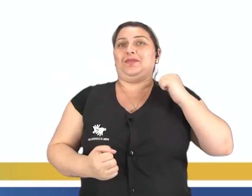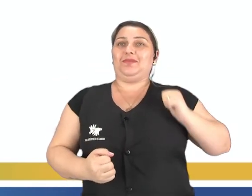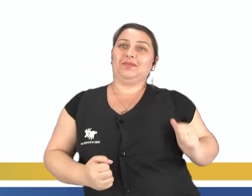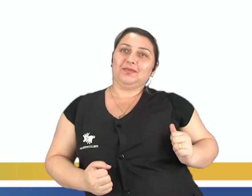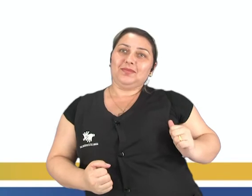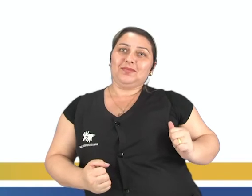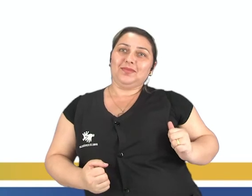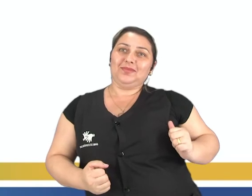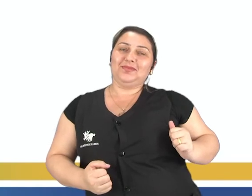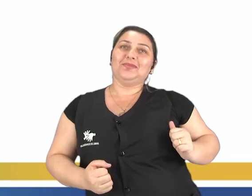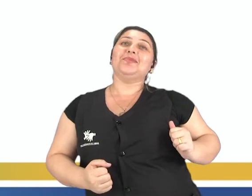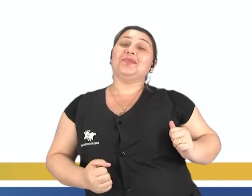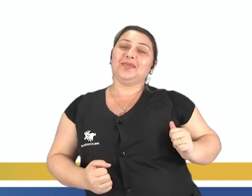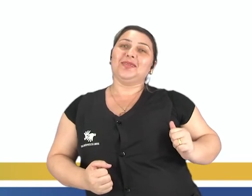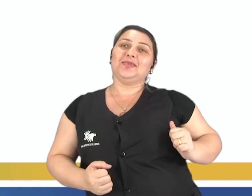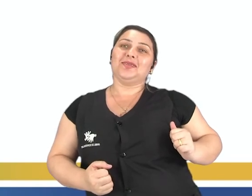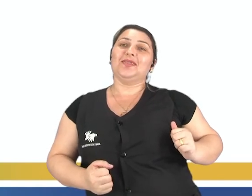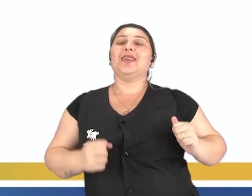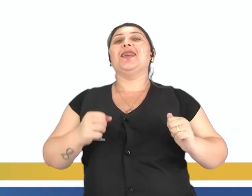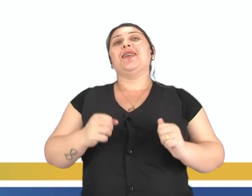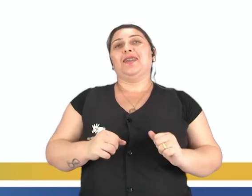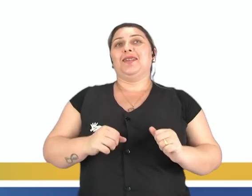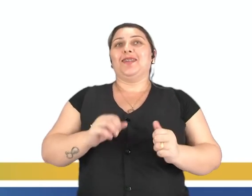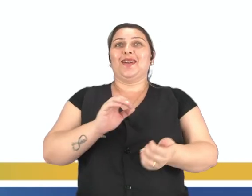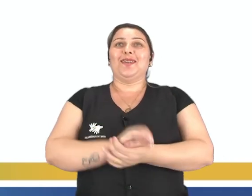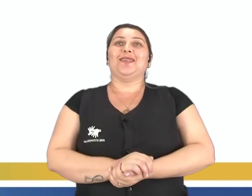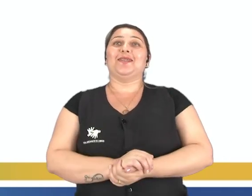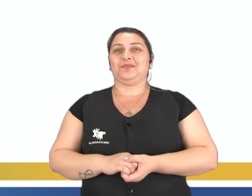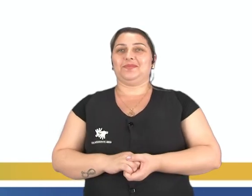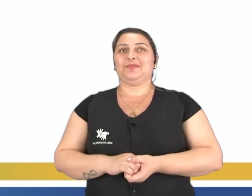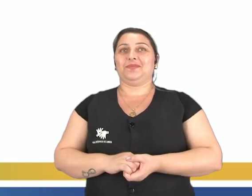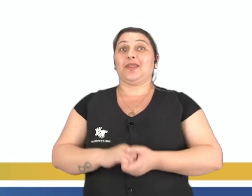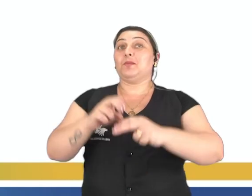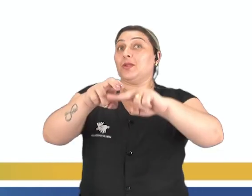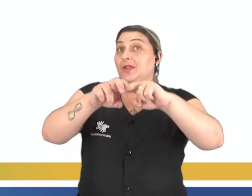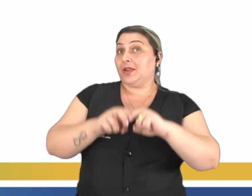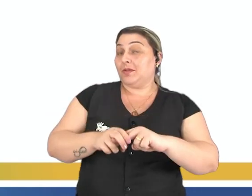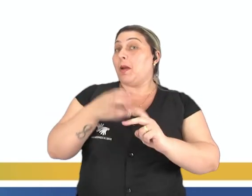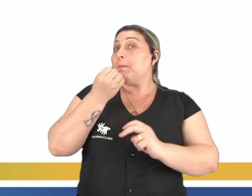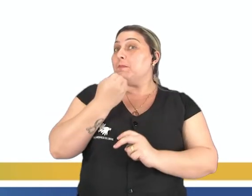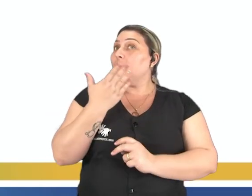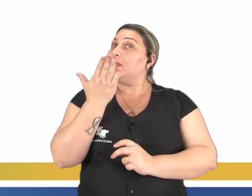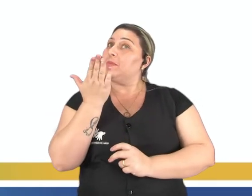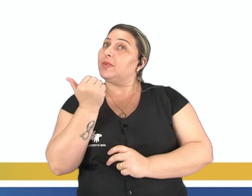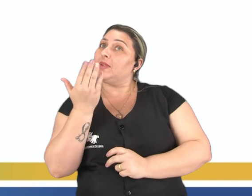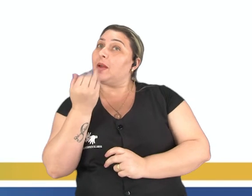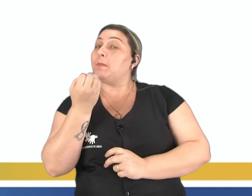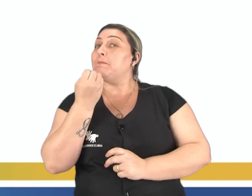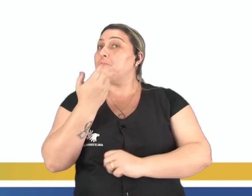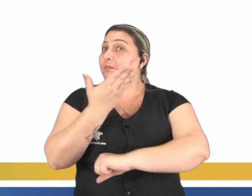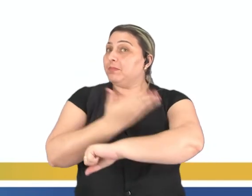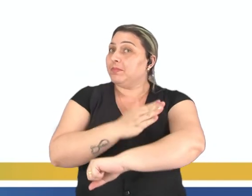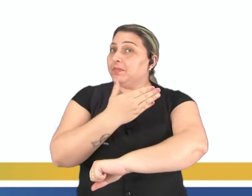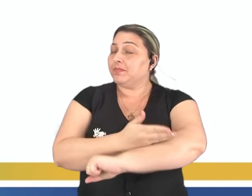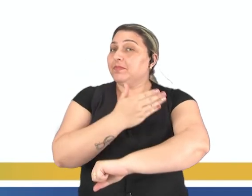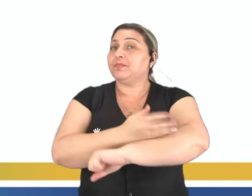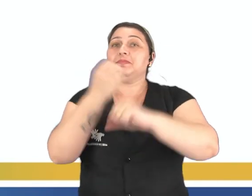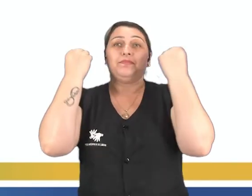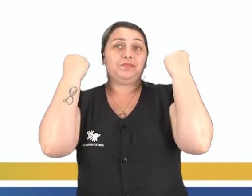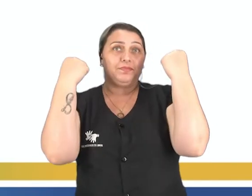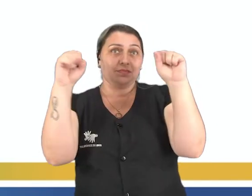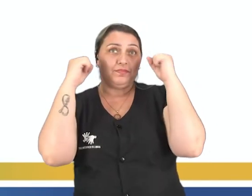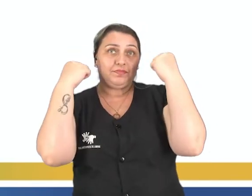né? Isso leva ao inclinamento da coluna, causando escoliose. Portanto, uma boa alimentação e a prática de